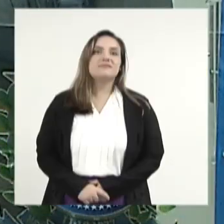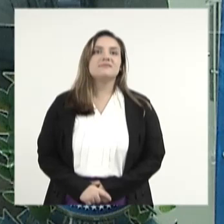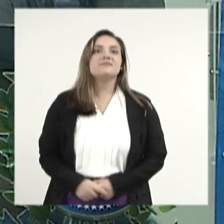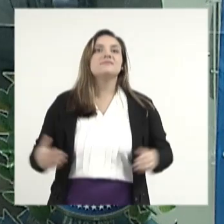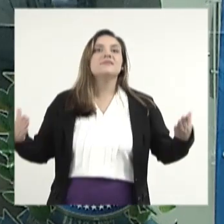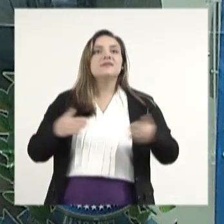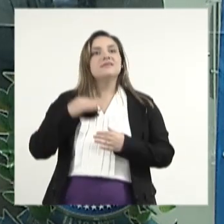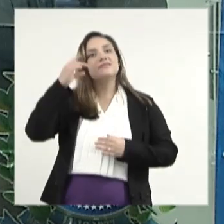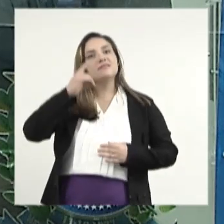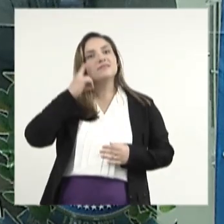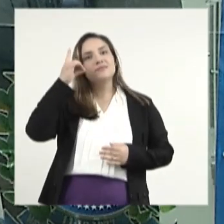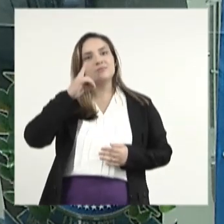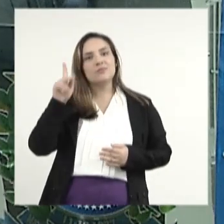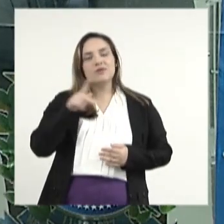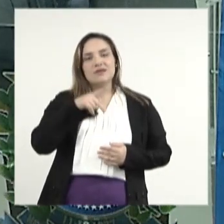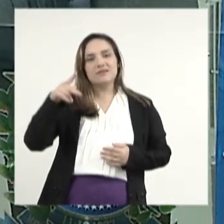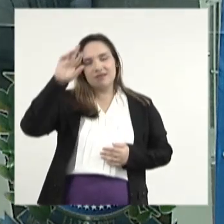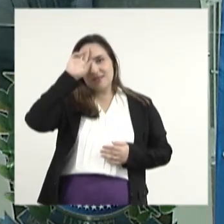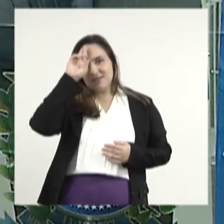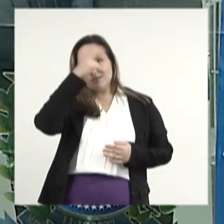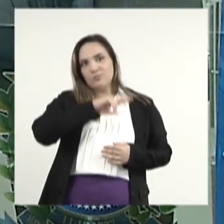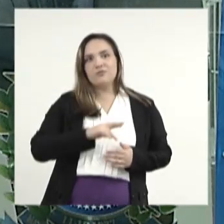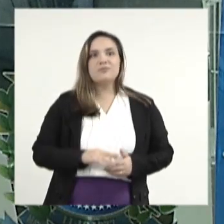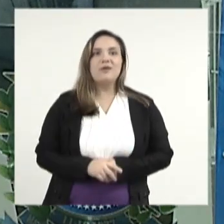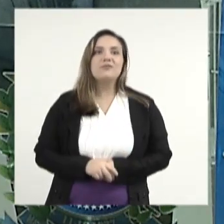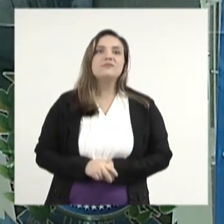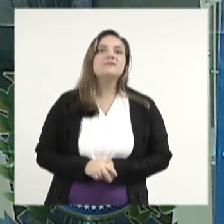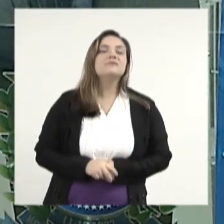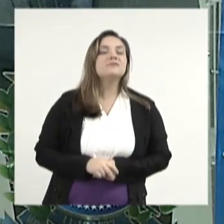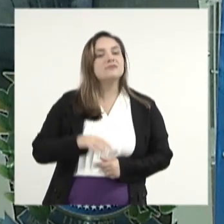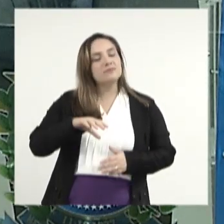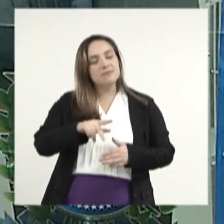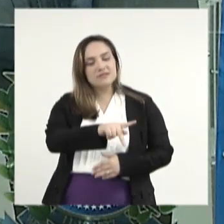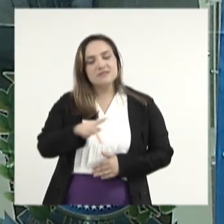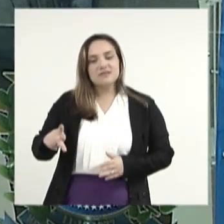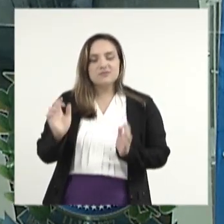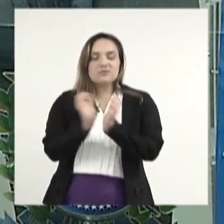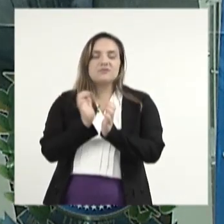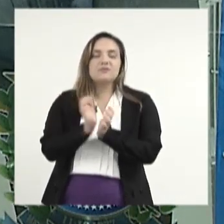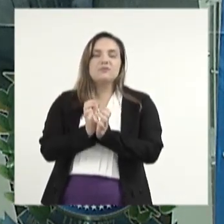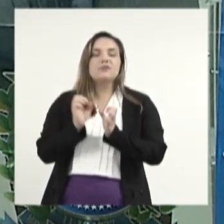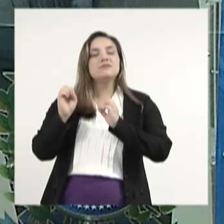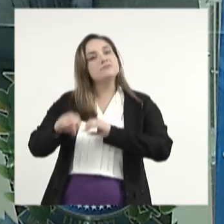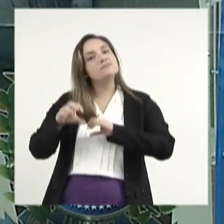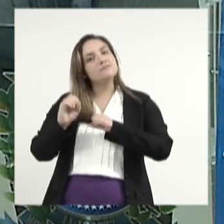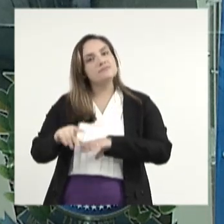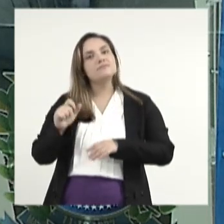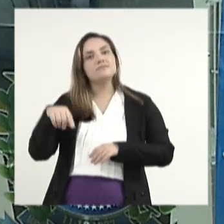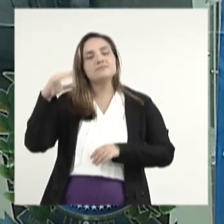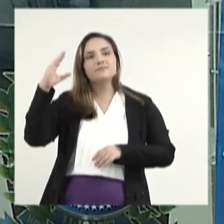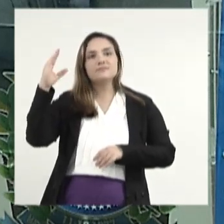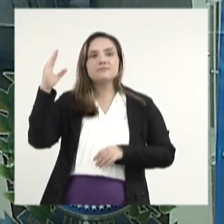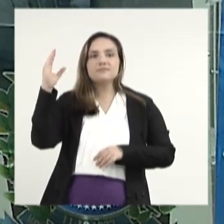O deputado professor Rinaldo, que preside a Comissão de Educação aqui da Assembleia Legislativa de Mato Grosso do Sul, também